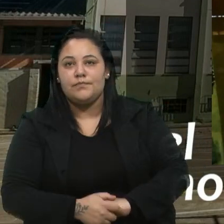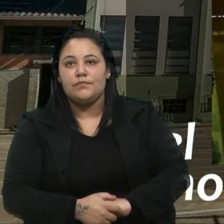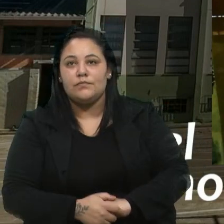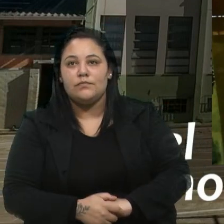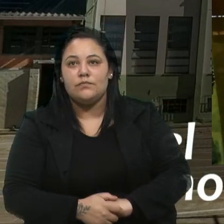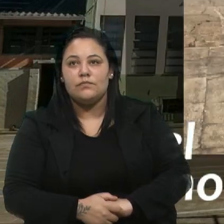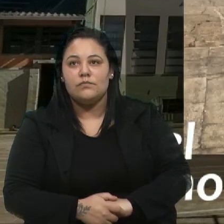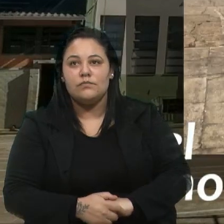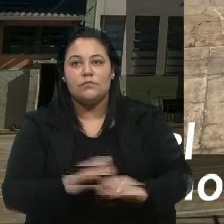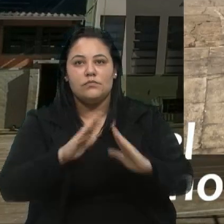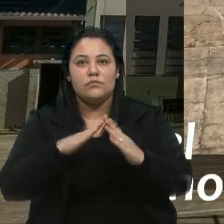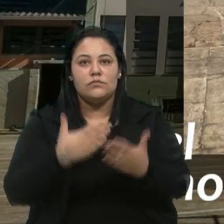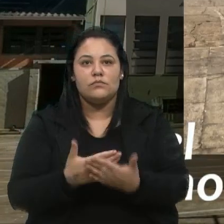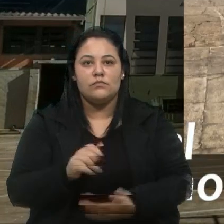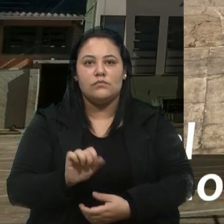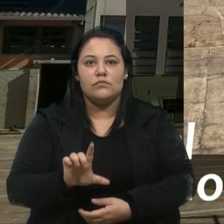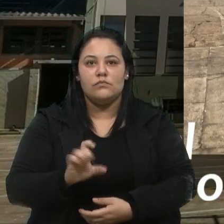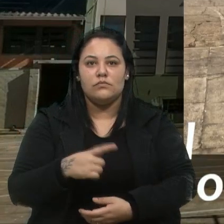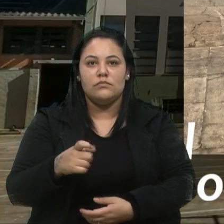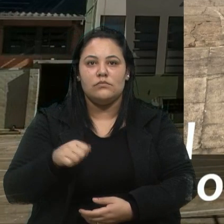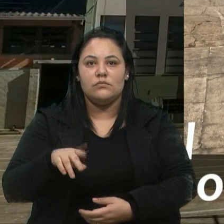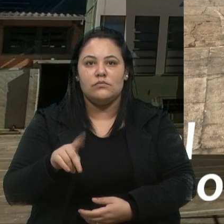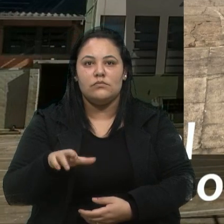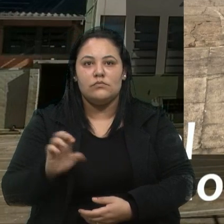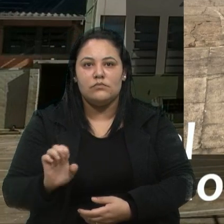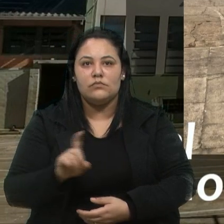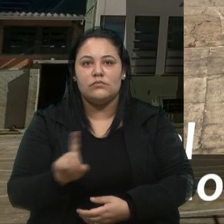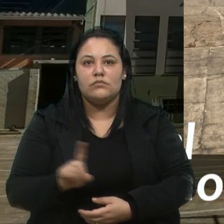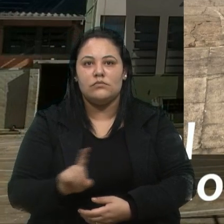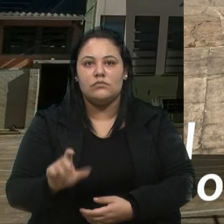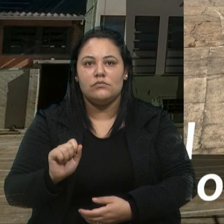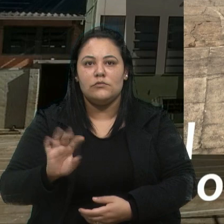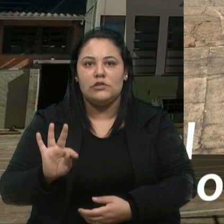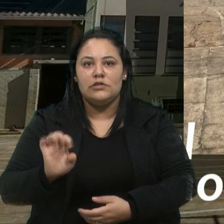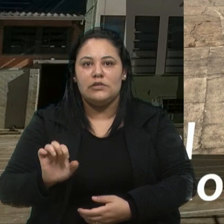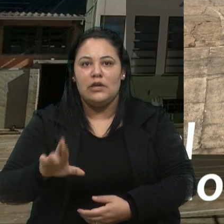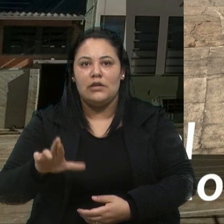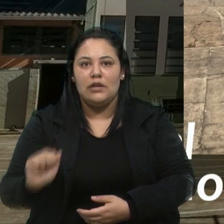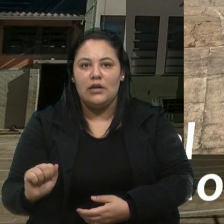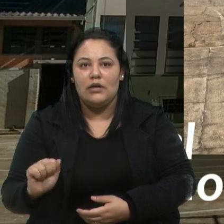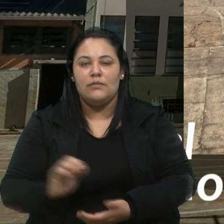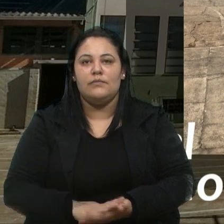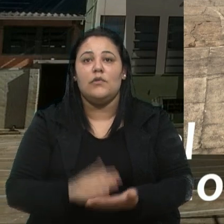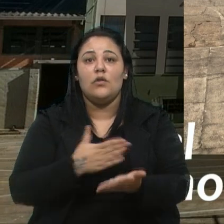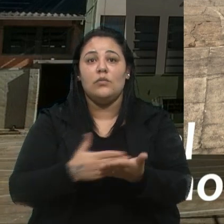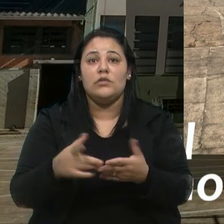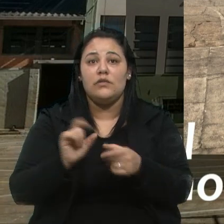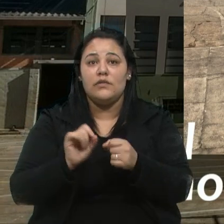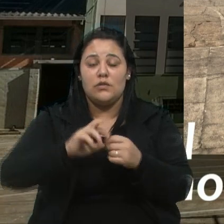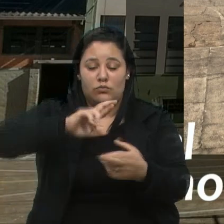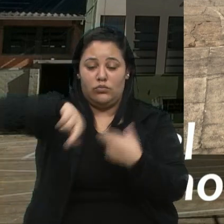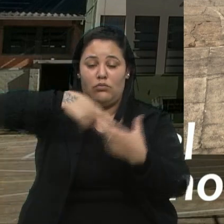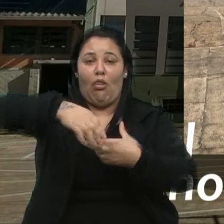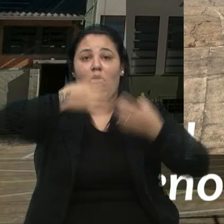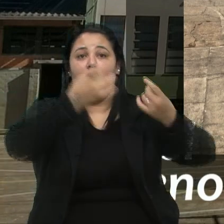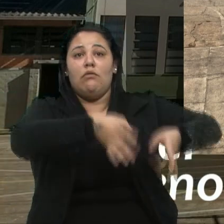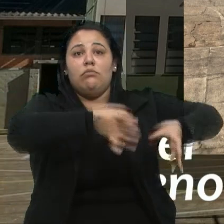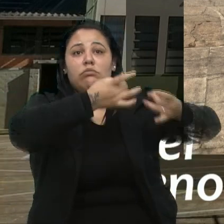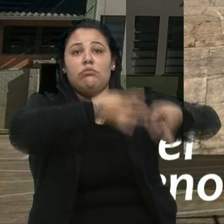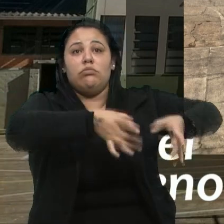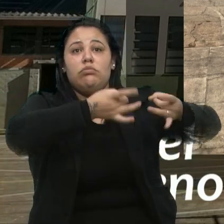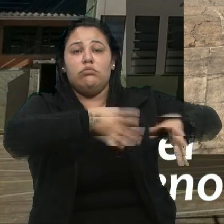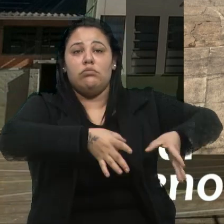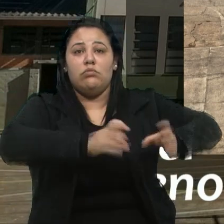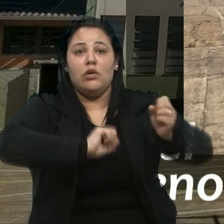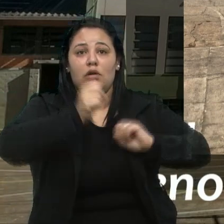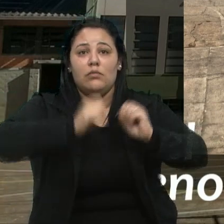escola Alexandre Zátera. Está assim, ó. A quadra, começaram a fazer a reforma, jogaram os entulhos, a empresa saiu e deixou